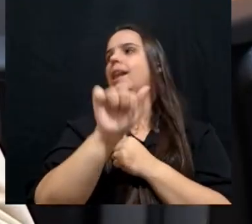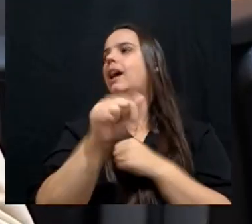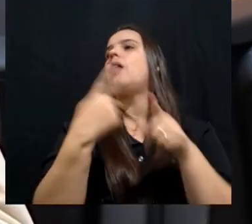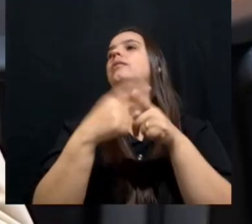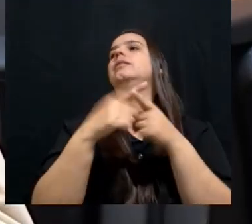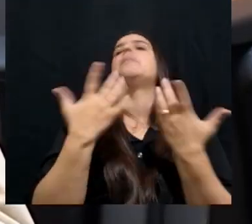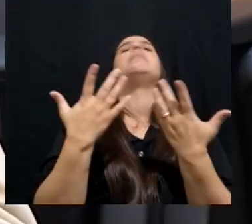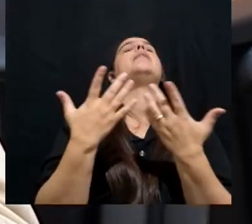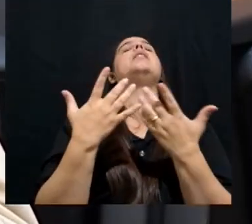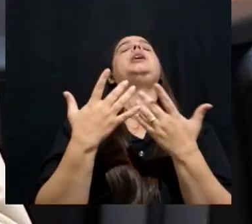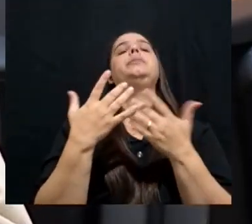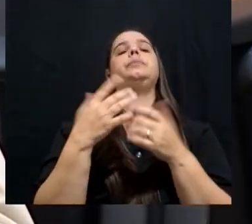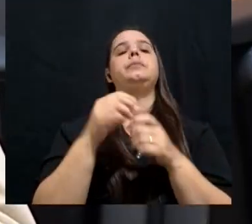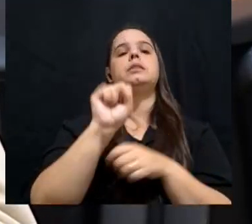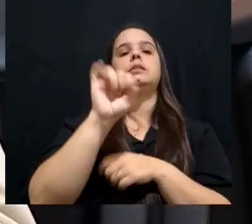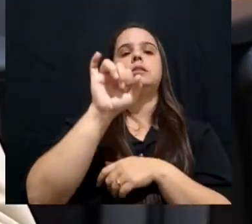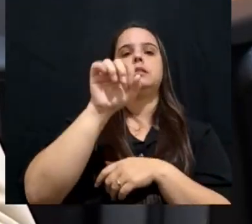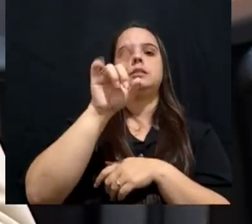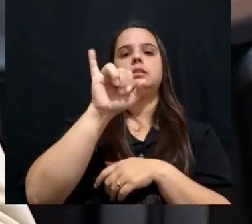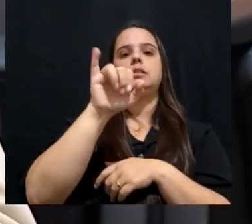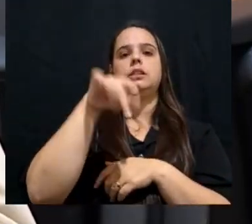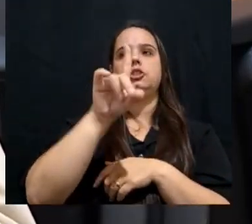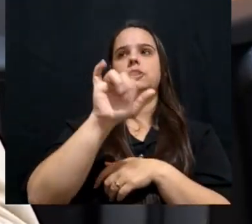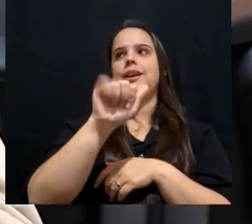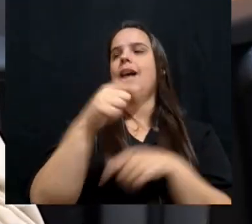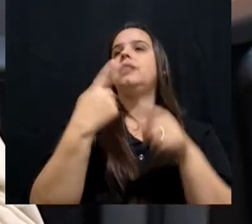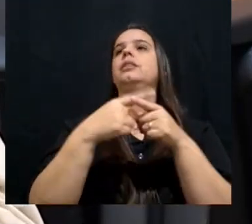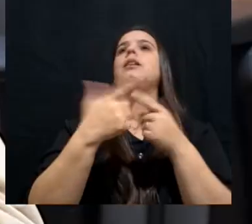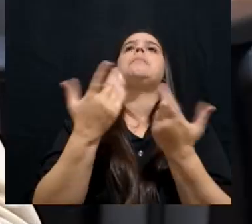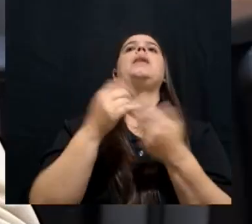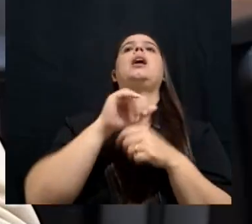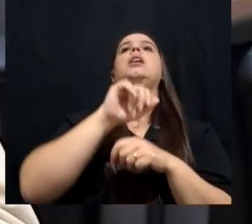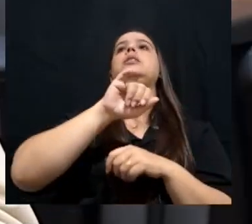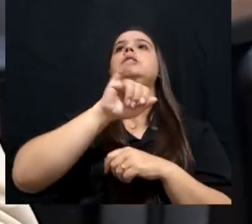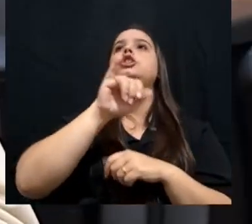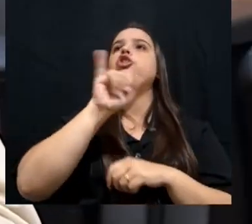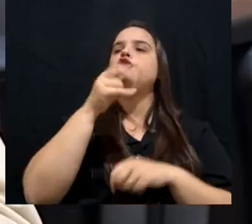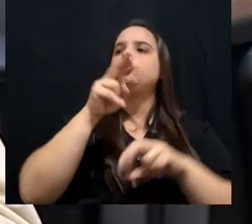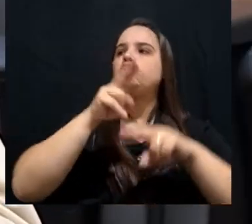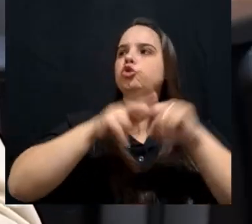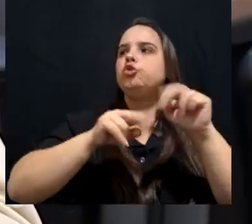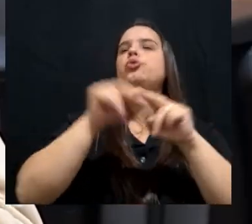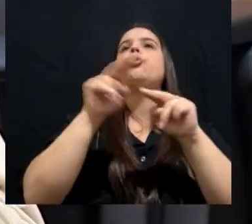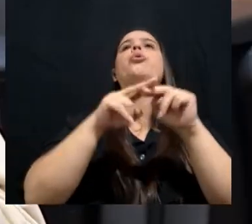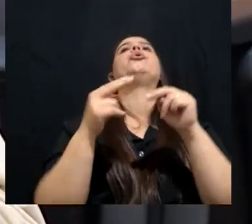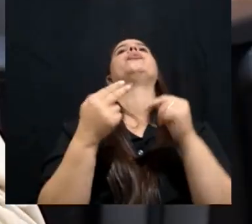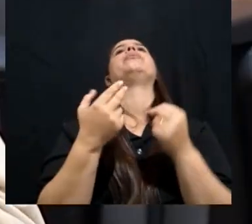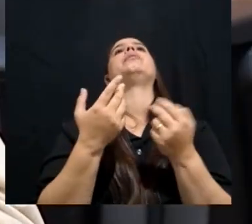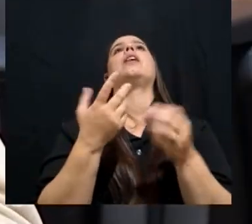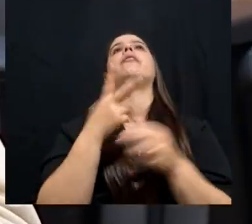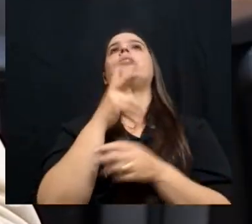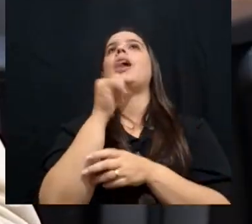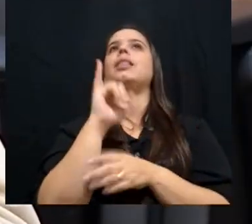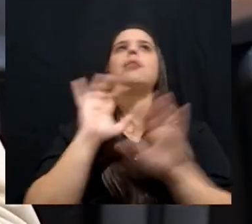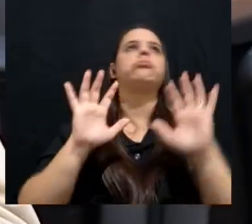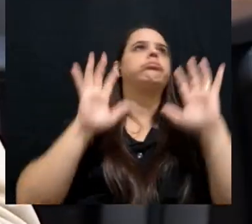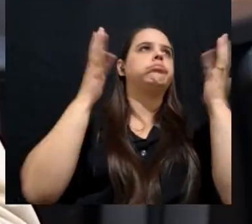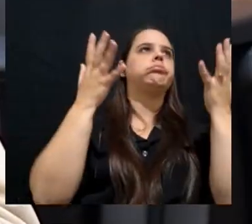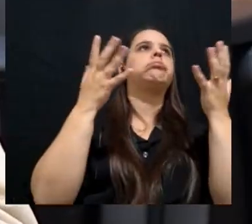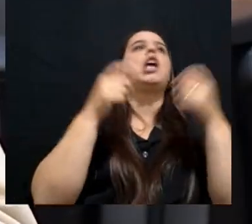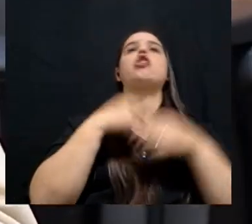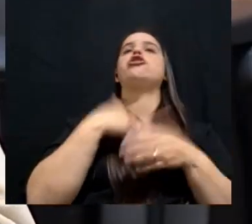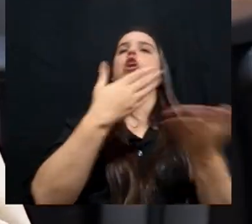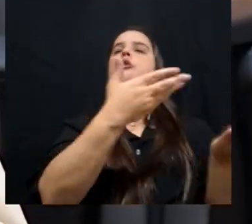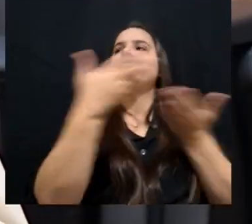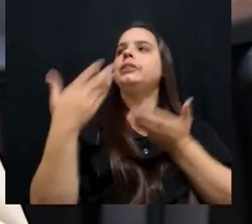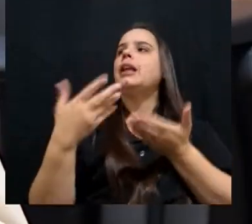agora em julho, né, na Praia Grande. Eu já fui convidado para poder falar como que isso surgiu aqui na cidade de